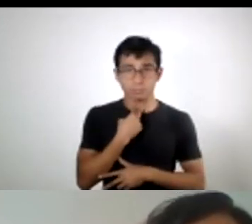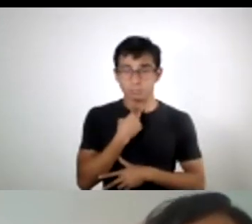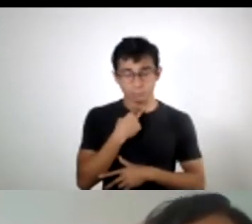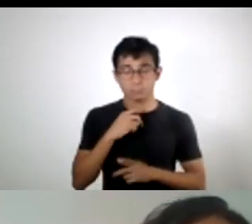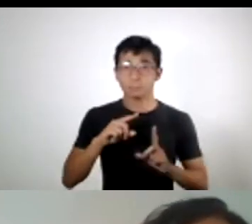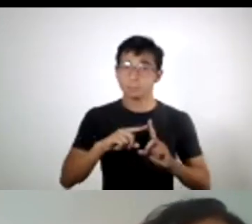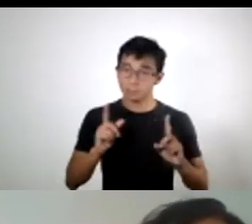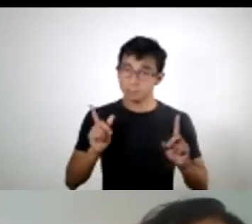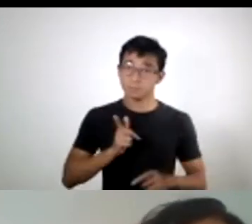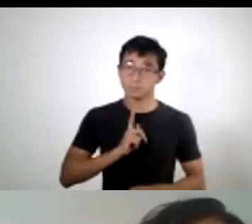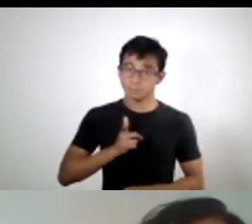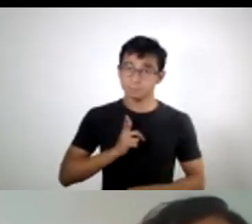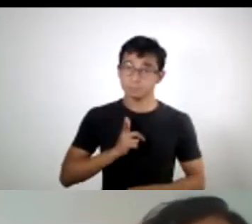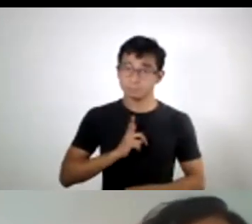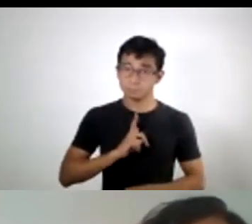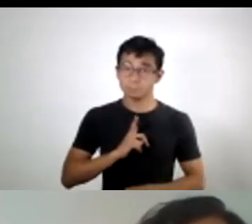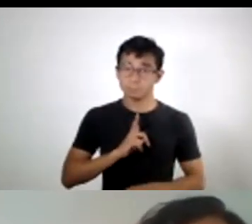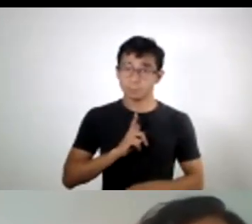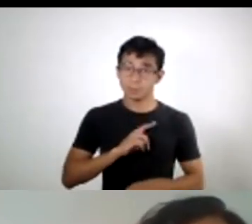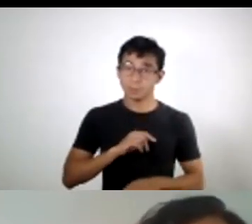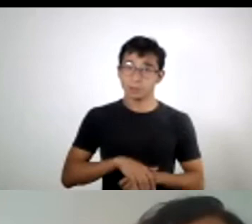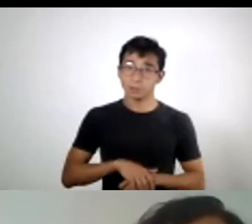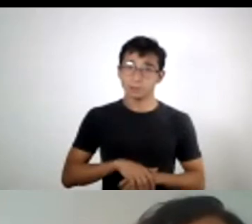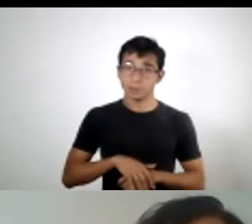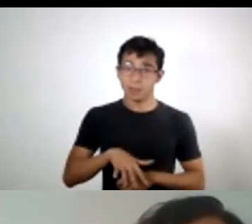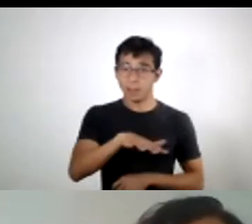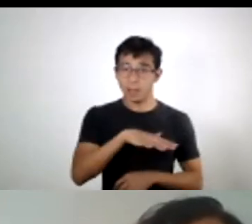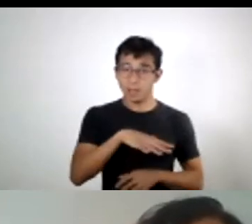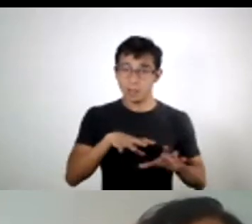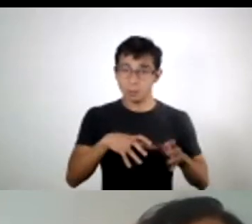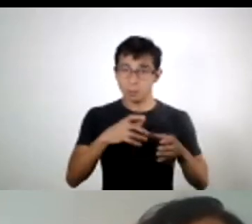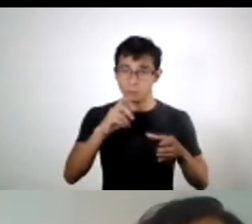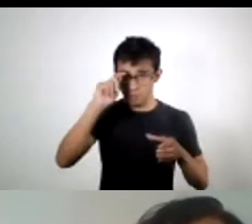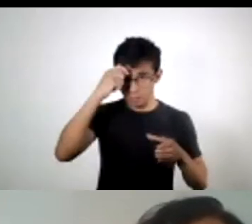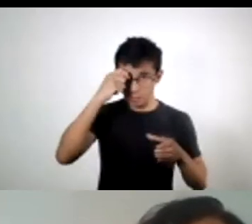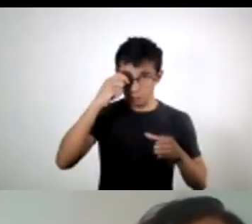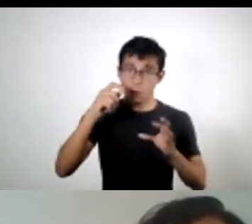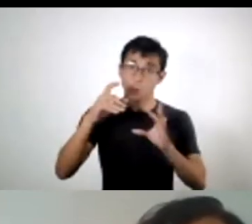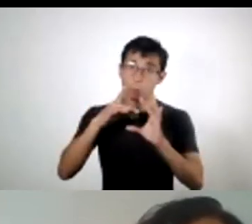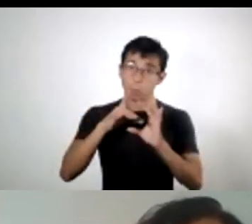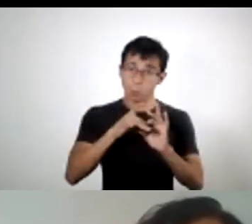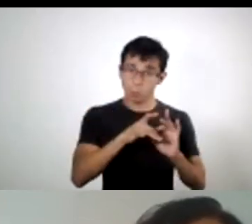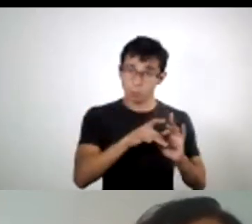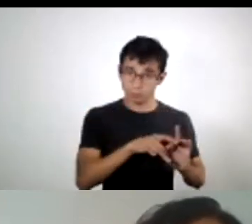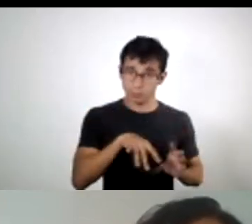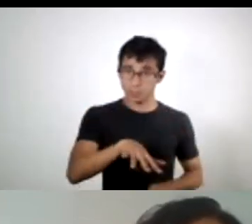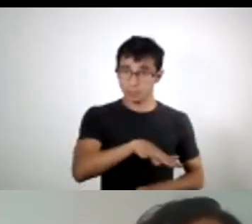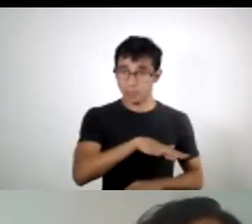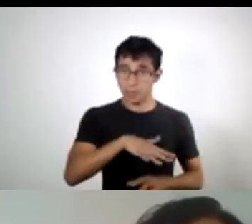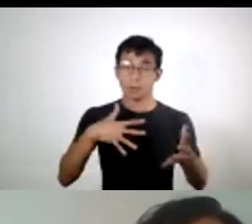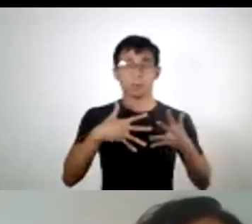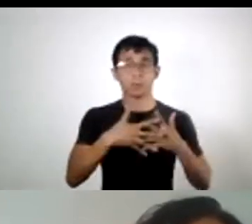conflito dentro do contexto quilombola, ele é ainda mais extenso, porque ele tem a questão